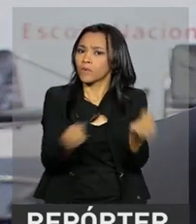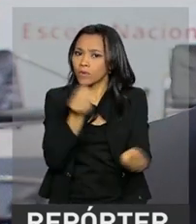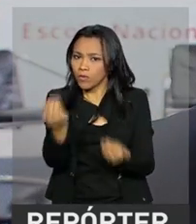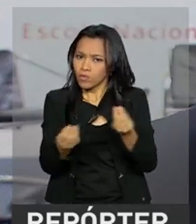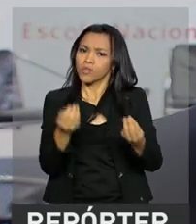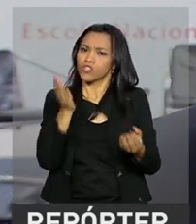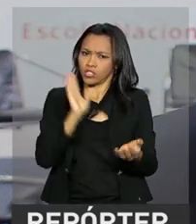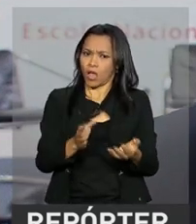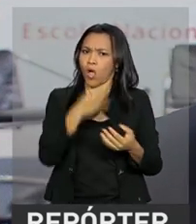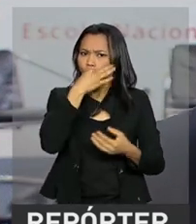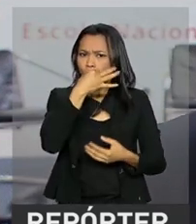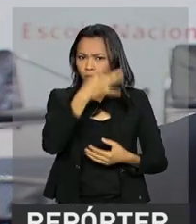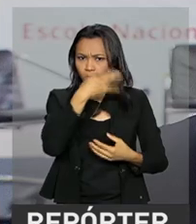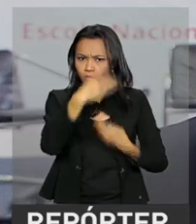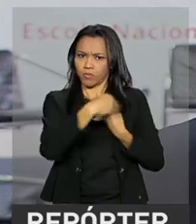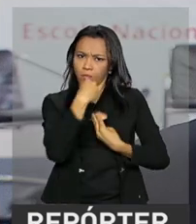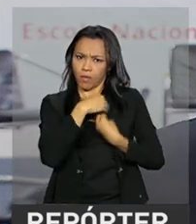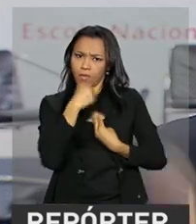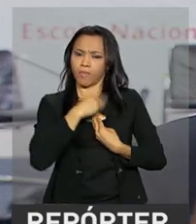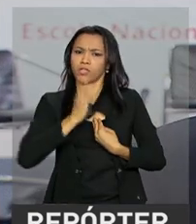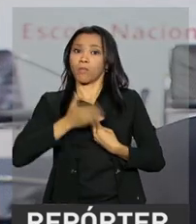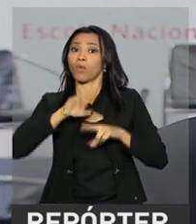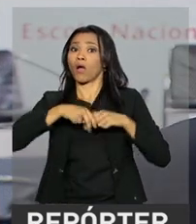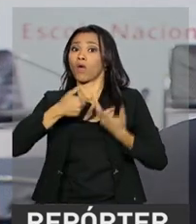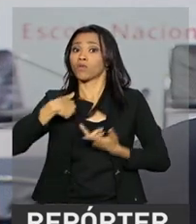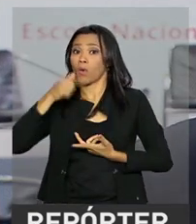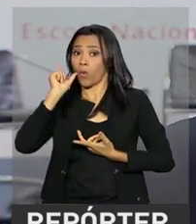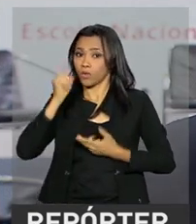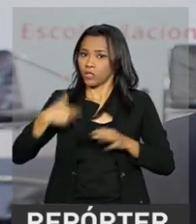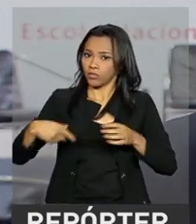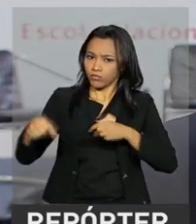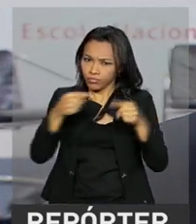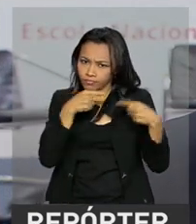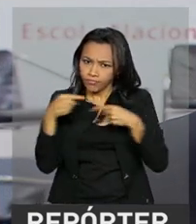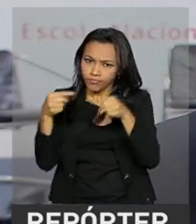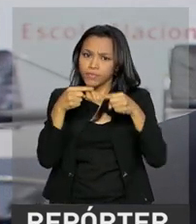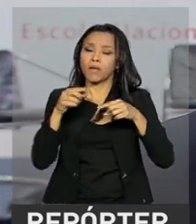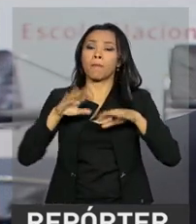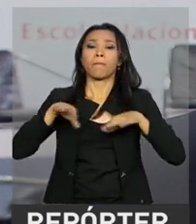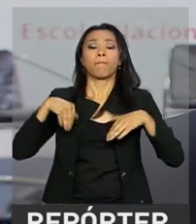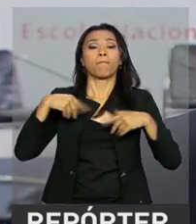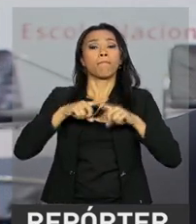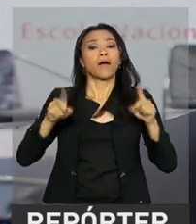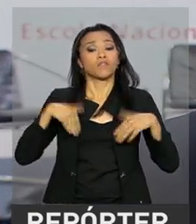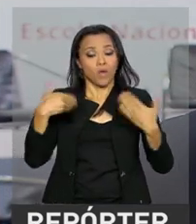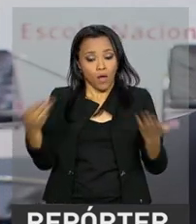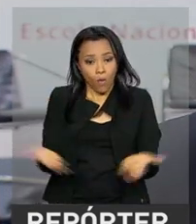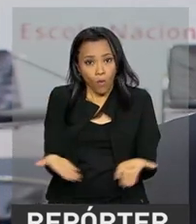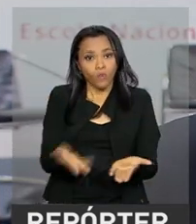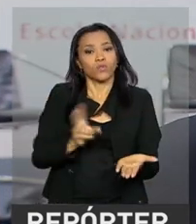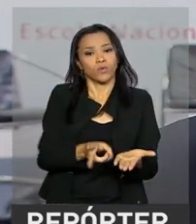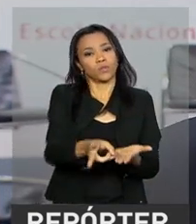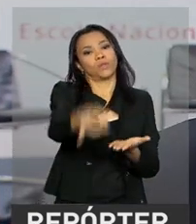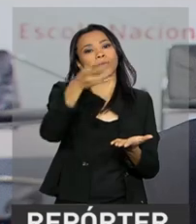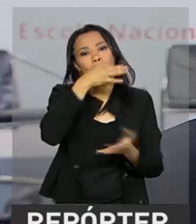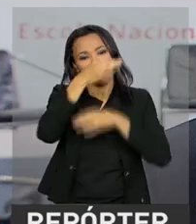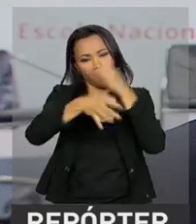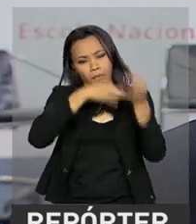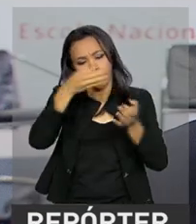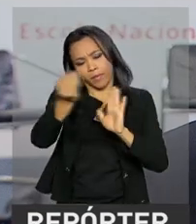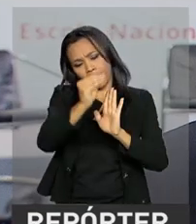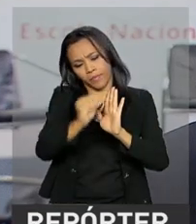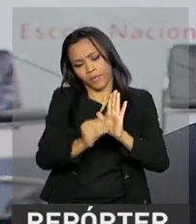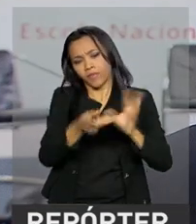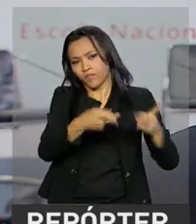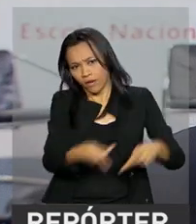já sugestões ótimas dos trabalhos de ontem mas hoje seguramente nós vamos continuar crescendo nessas sugestões que levaremos ao